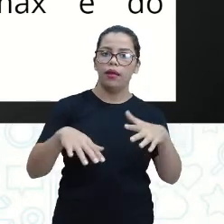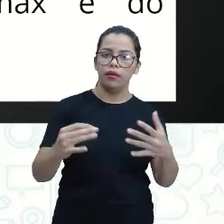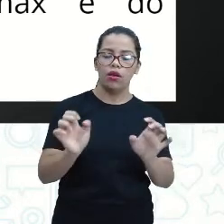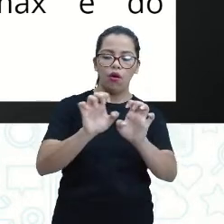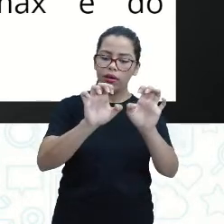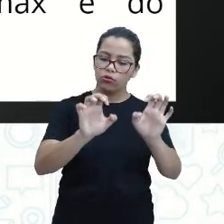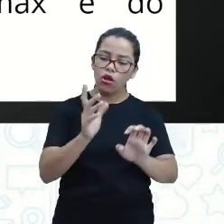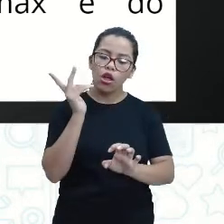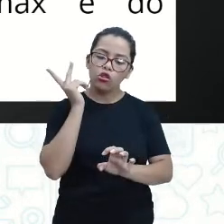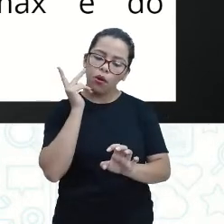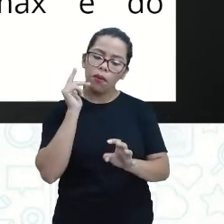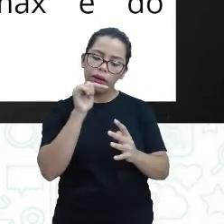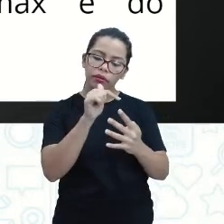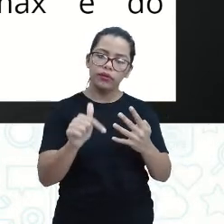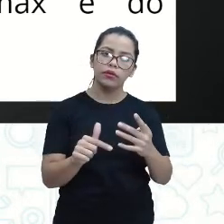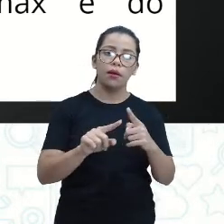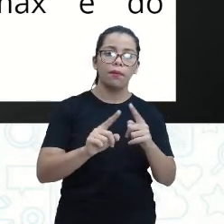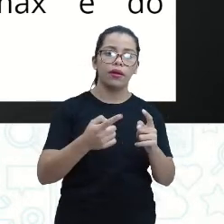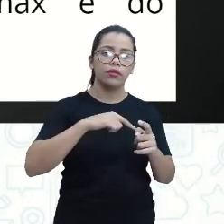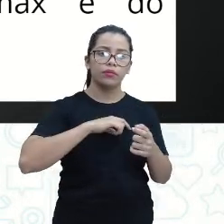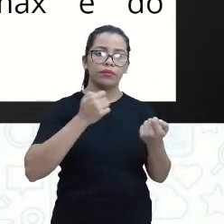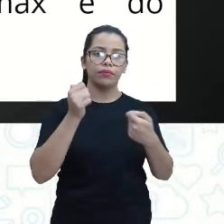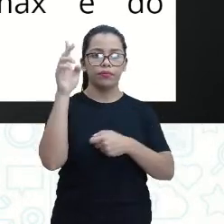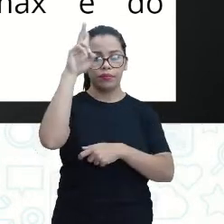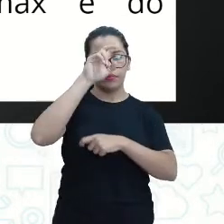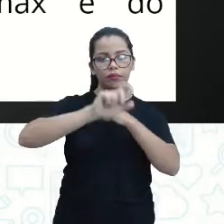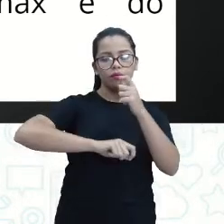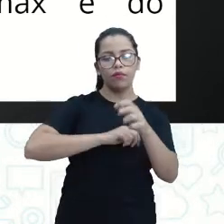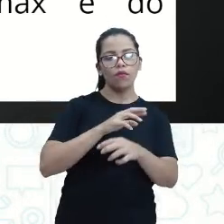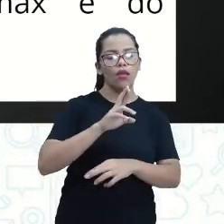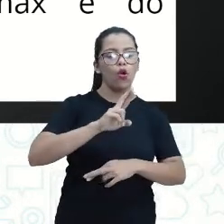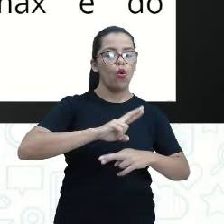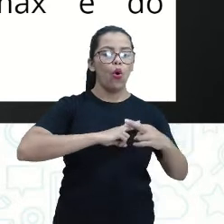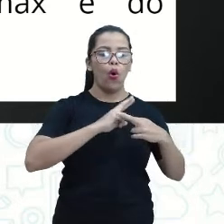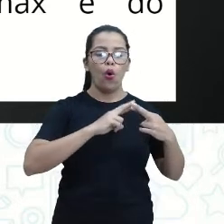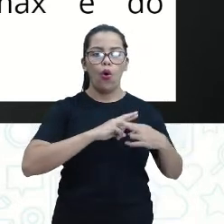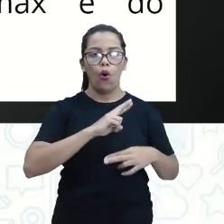tradicional. Mas a gente precisa lembrar que os romances